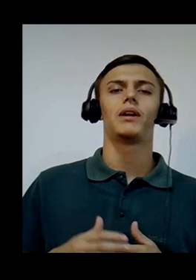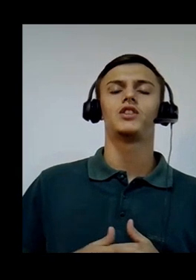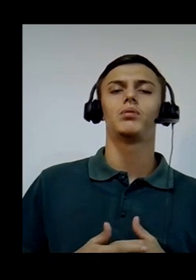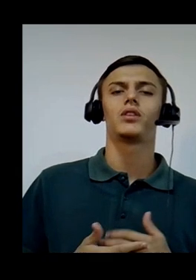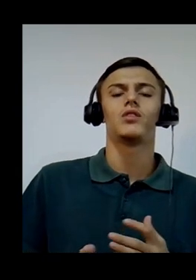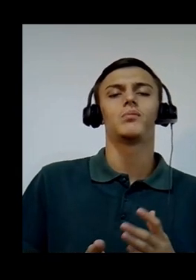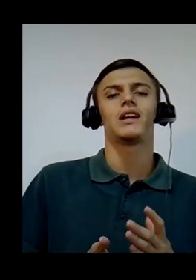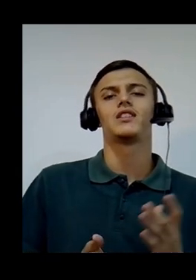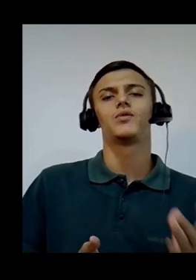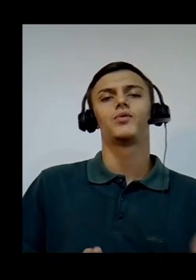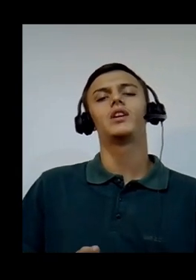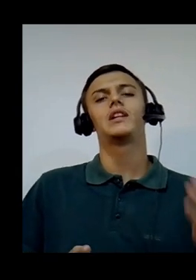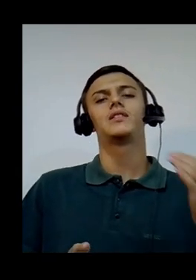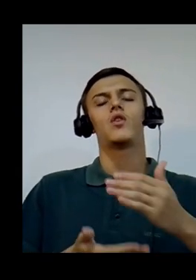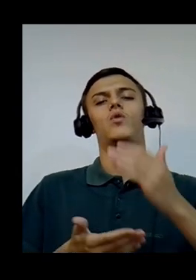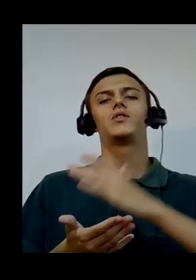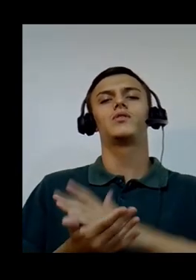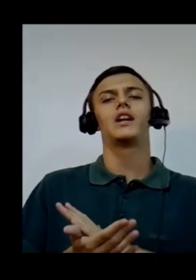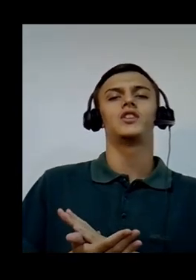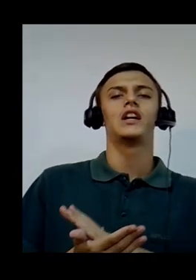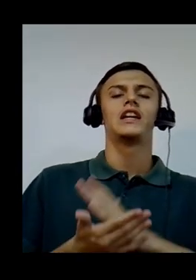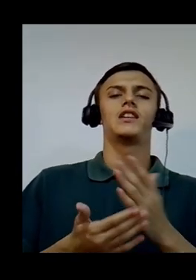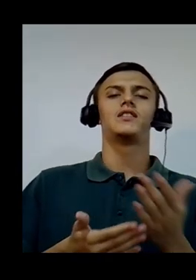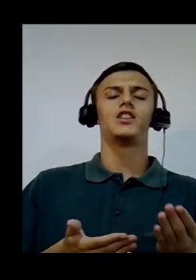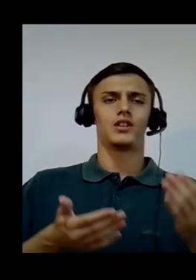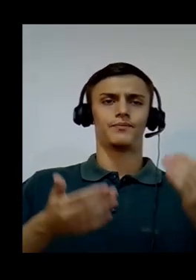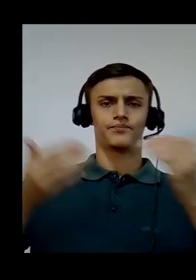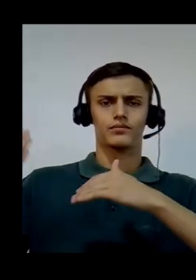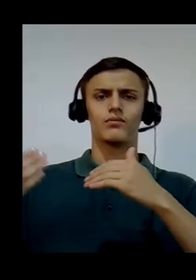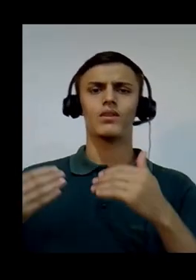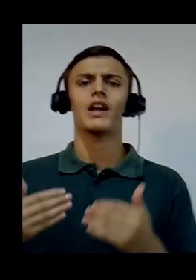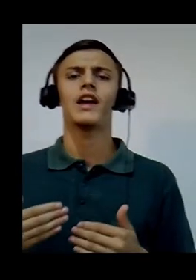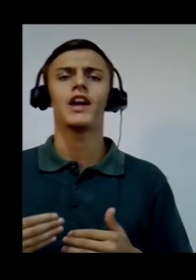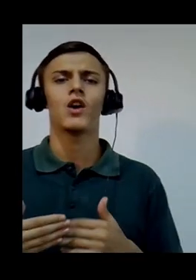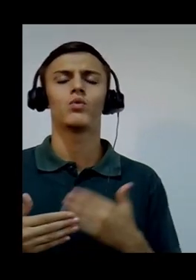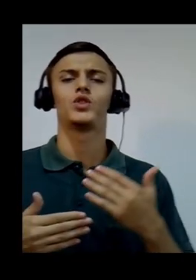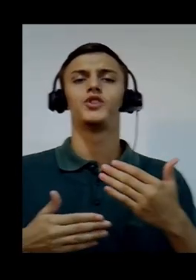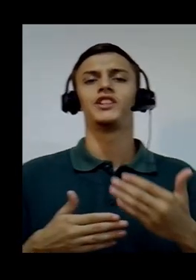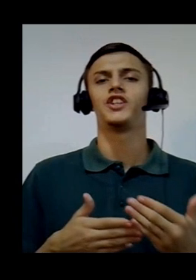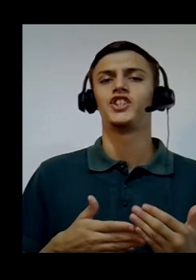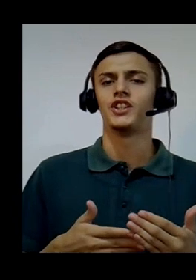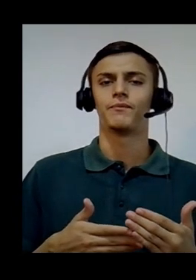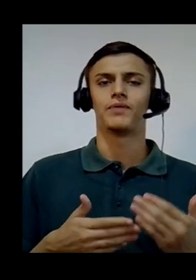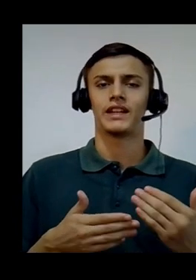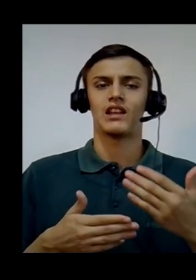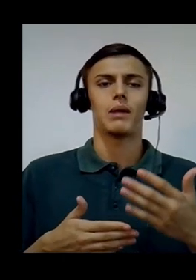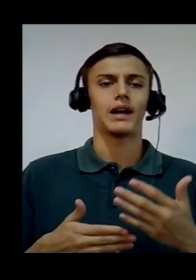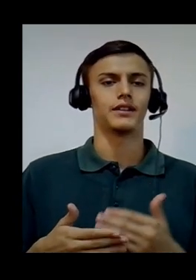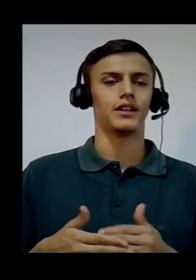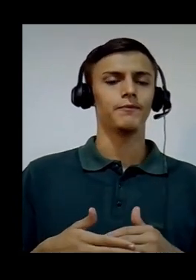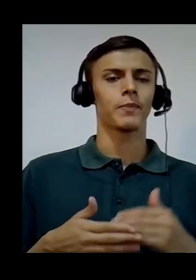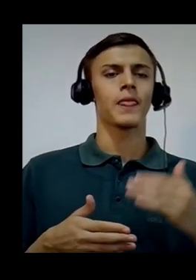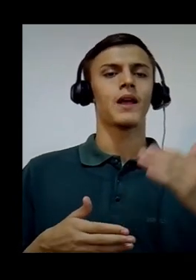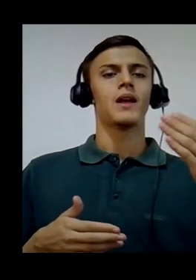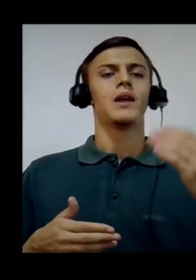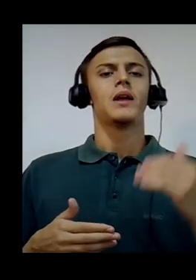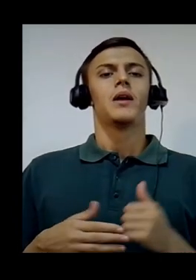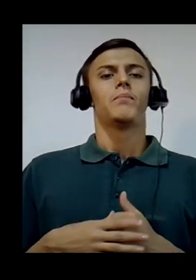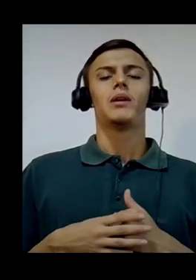realizar ali toda a parte de bloqueio de máquina se for realizar alguma atividade que exija algum tipo de energia naquela máquina,